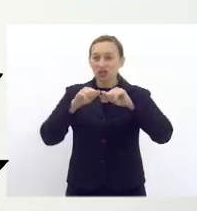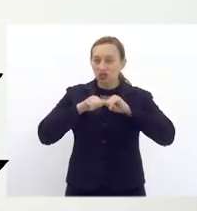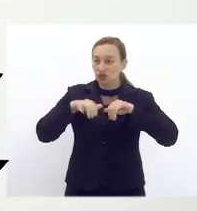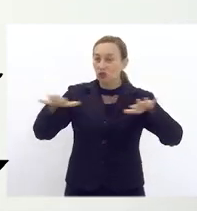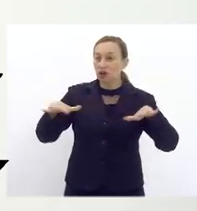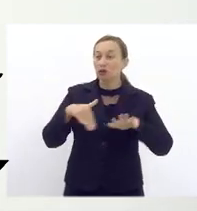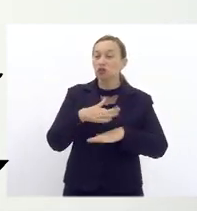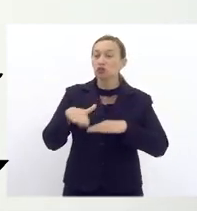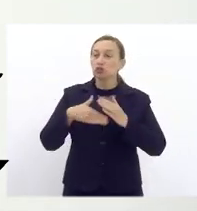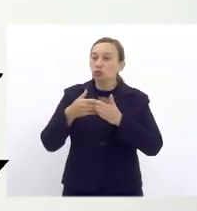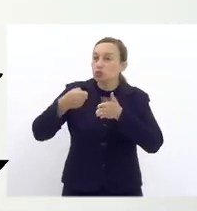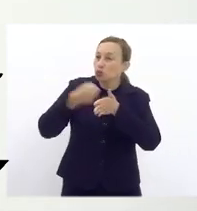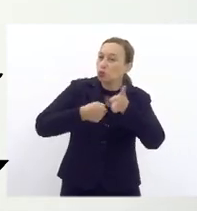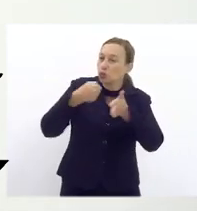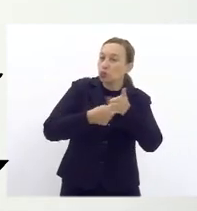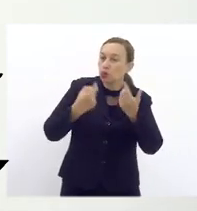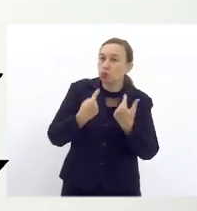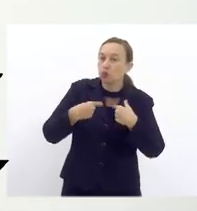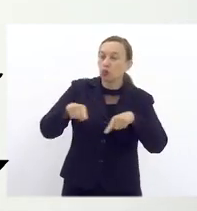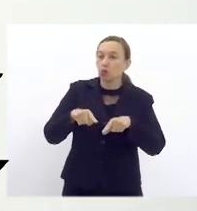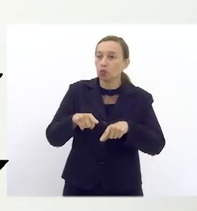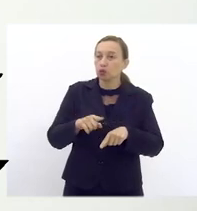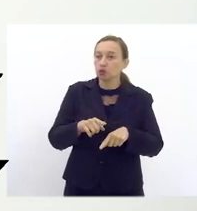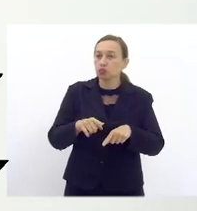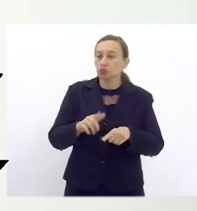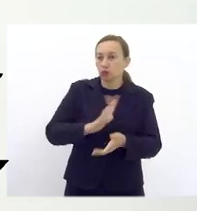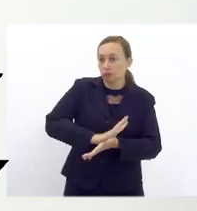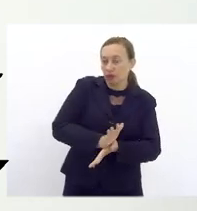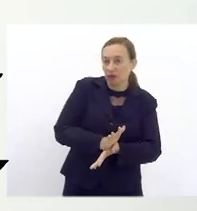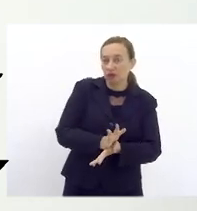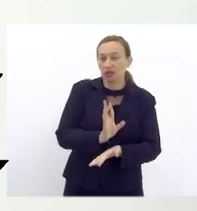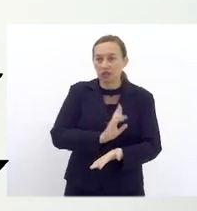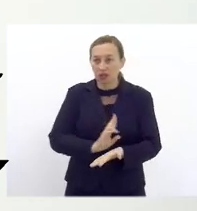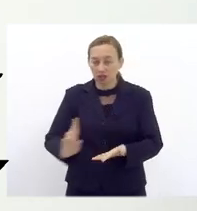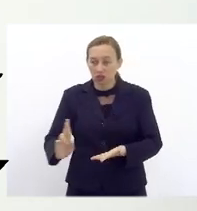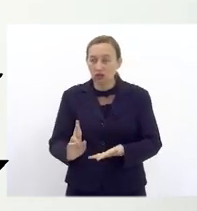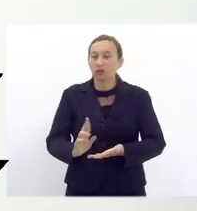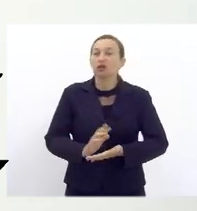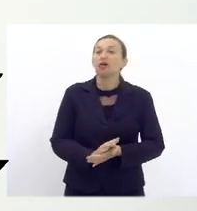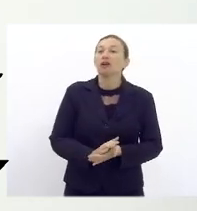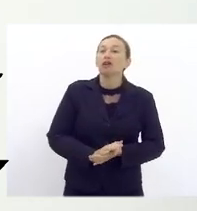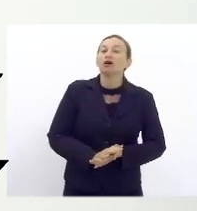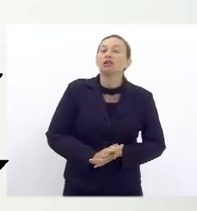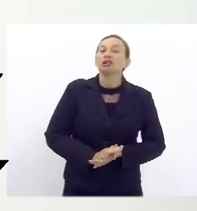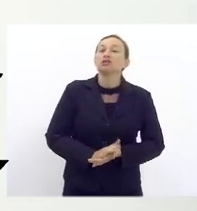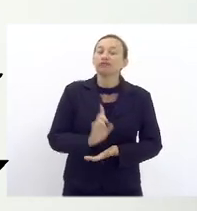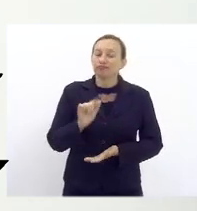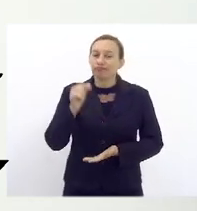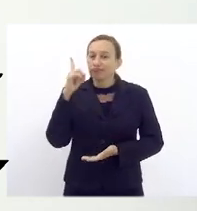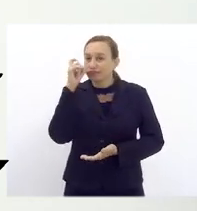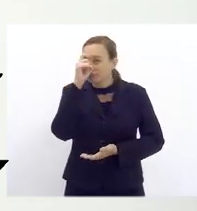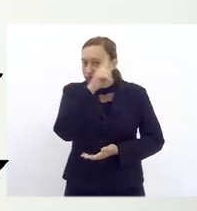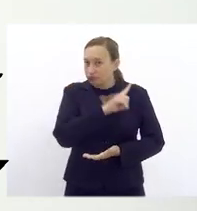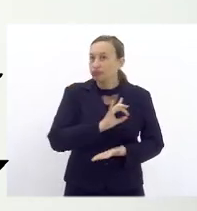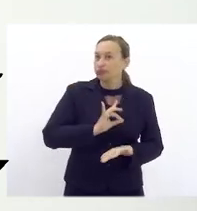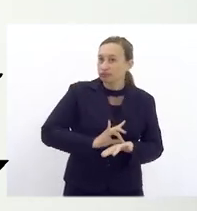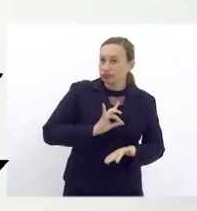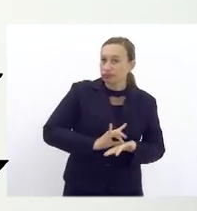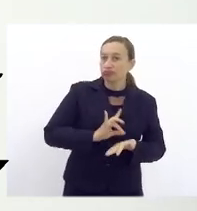essa luta antirracista e principalmente o racismo religioso realmente é muito difícil